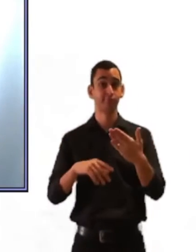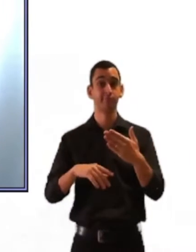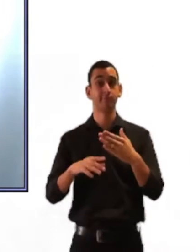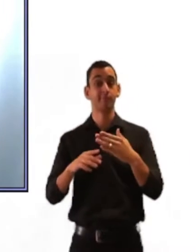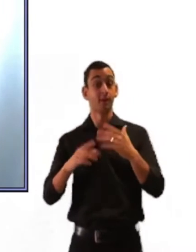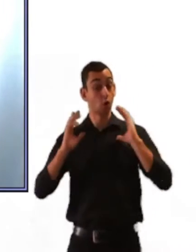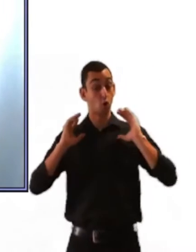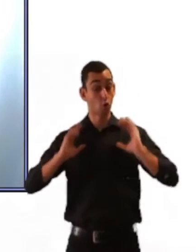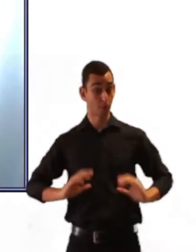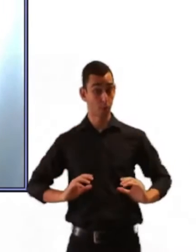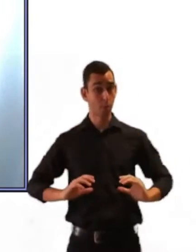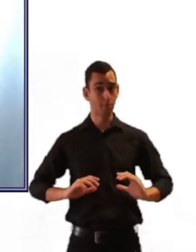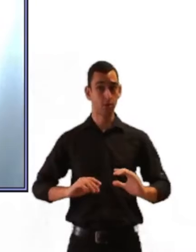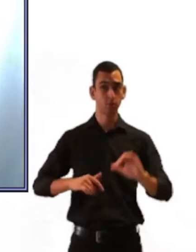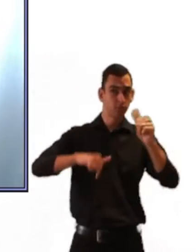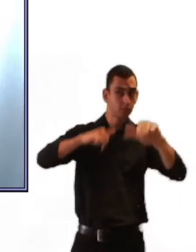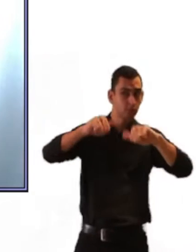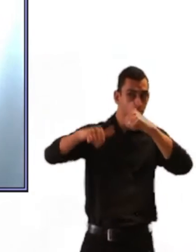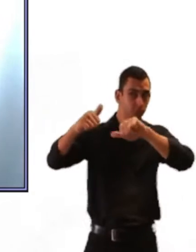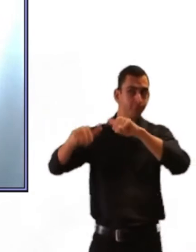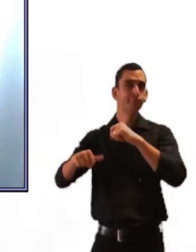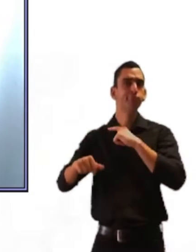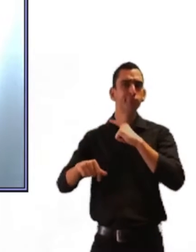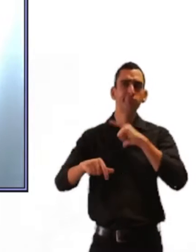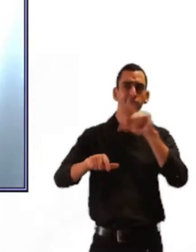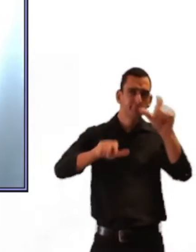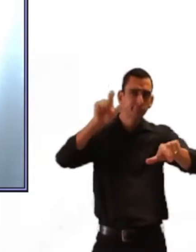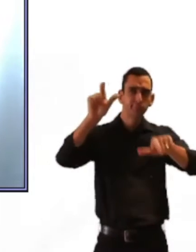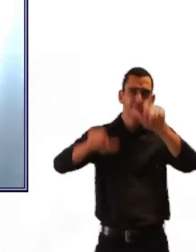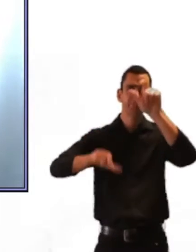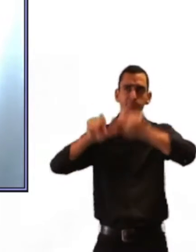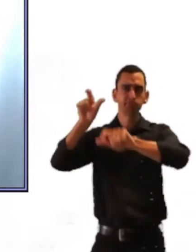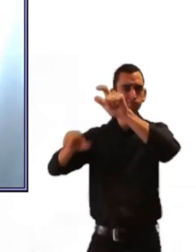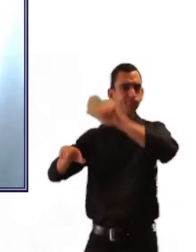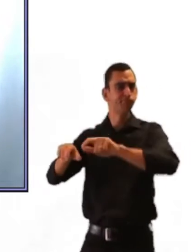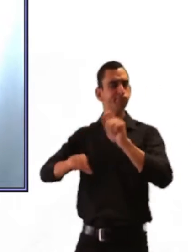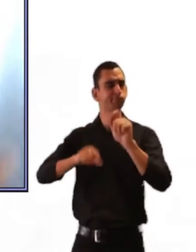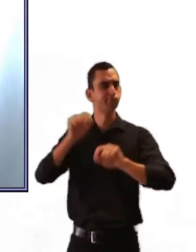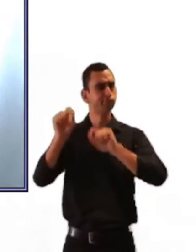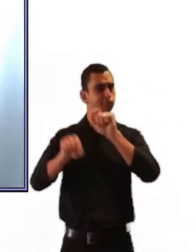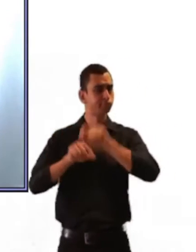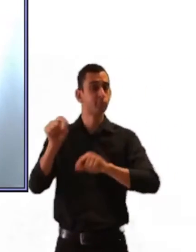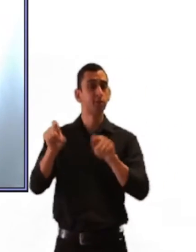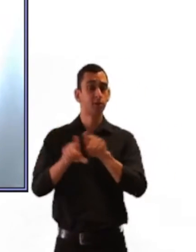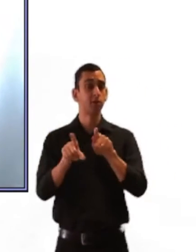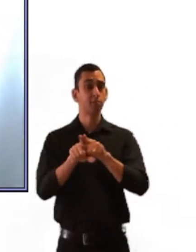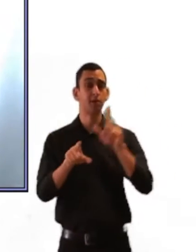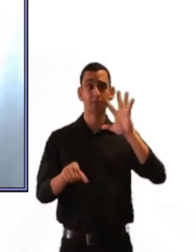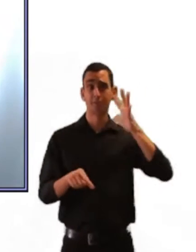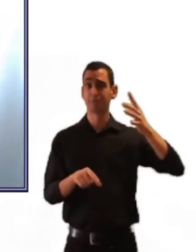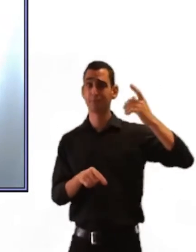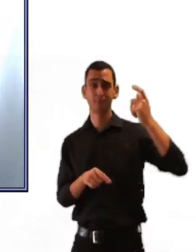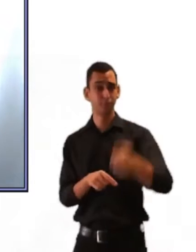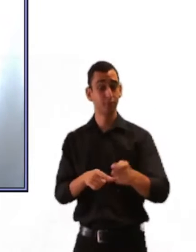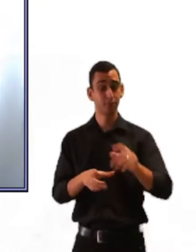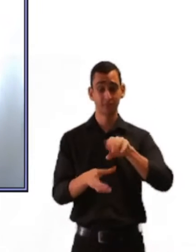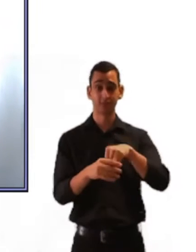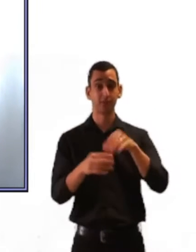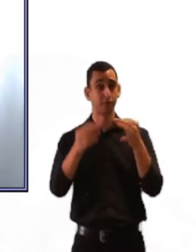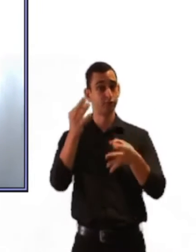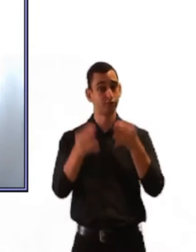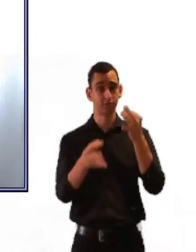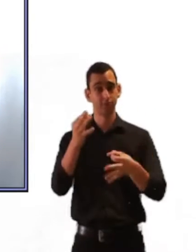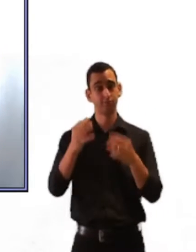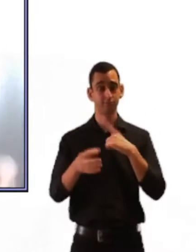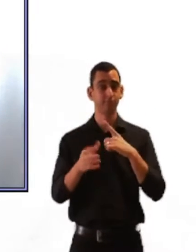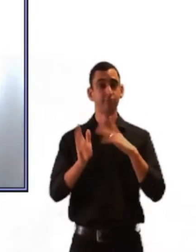é trazida para a teoria da decisão judicial, para a forma de se analisar uma teoria da decisão judicial fora daquilo que a gente está tratando lá,